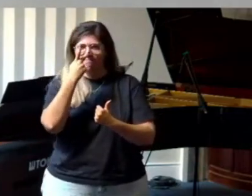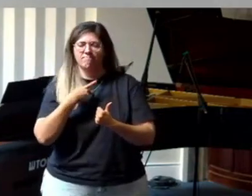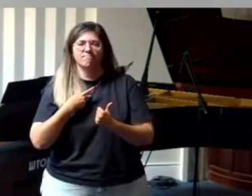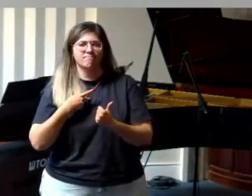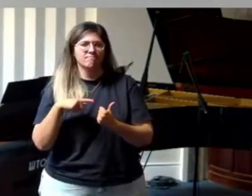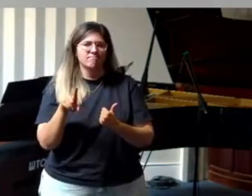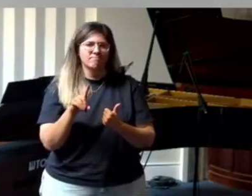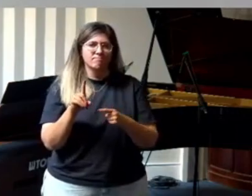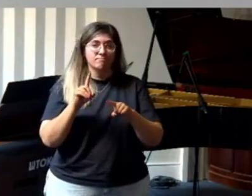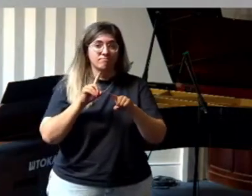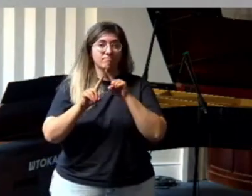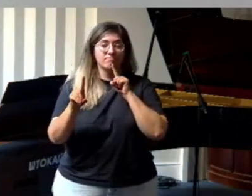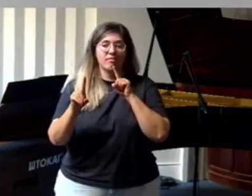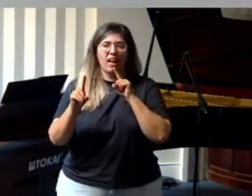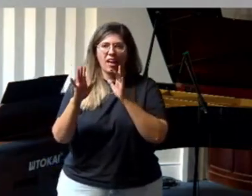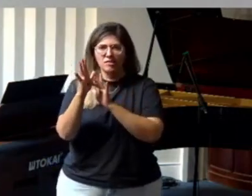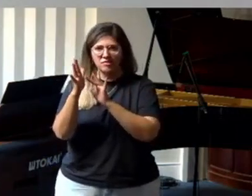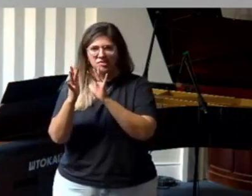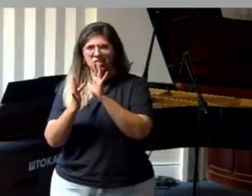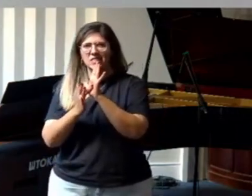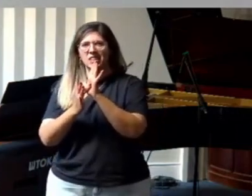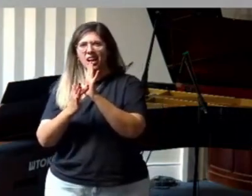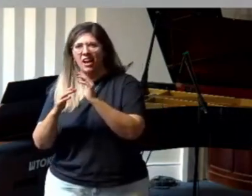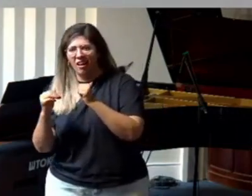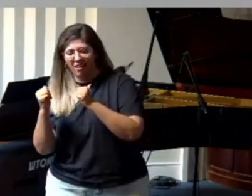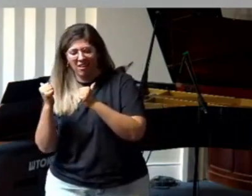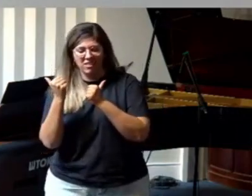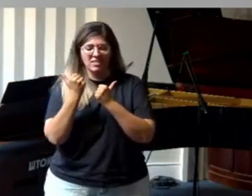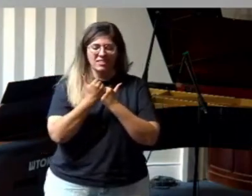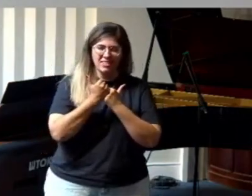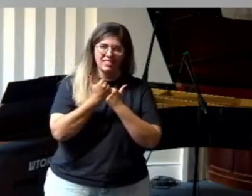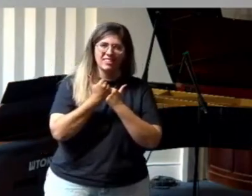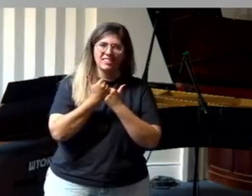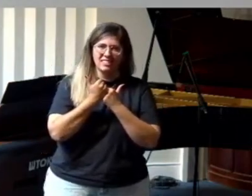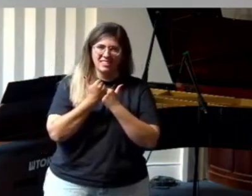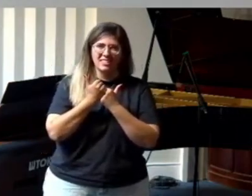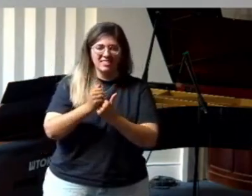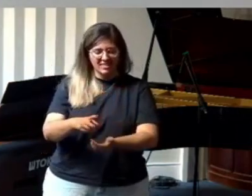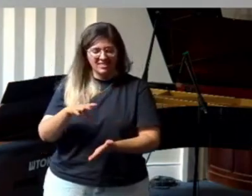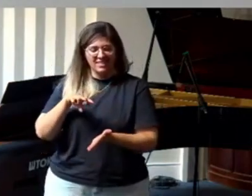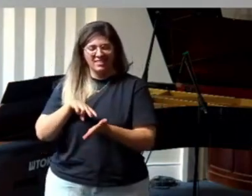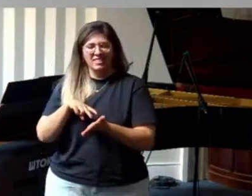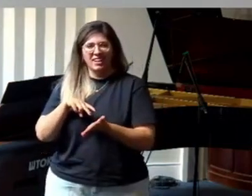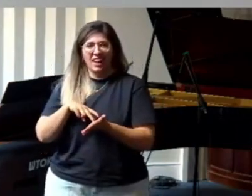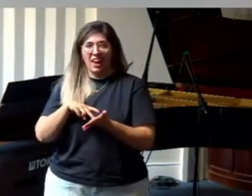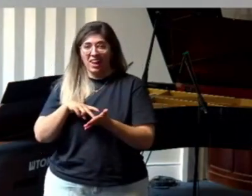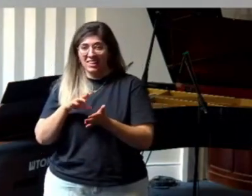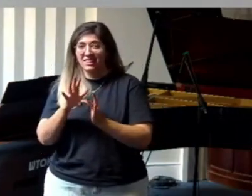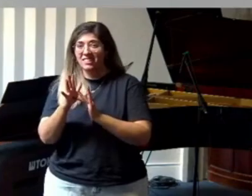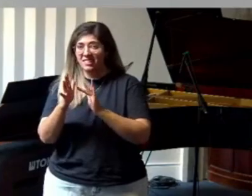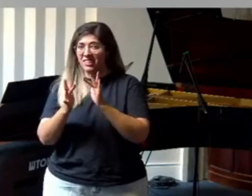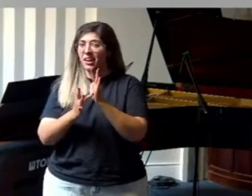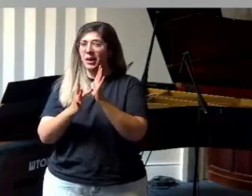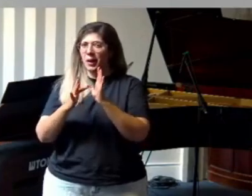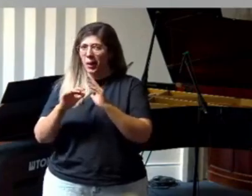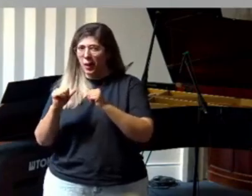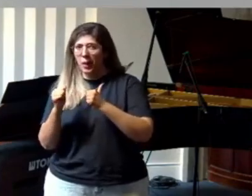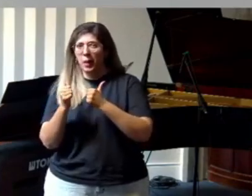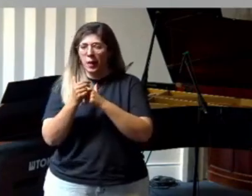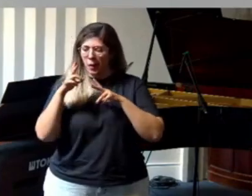Isso valoriza a cruz, a vitória de Cristo. Ele nos salvou para isso, para